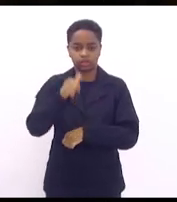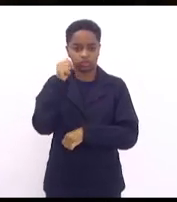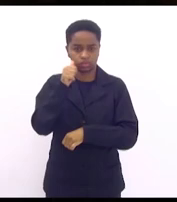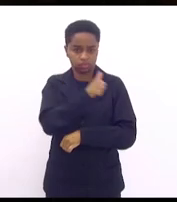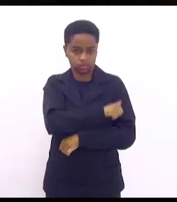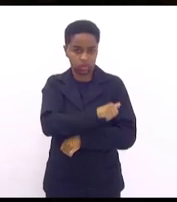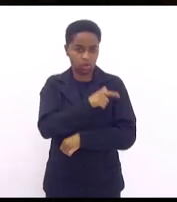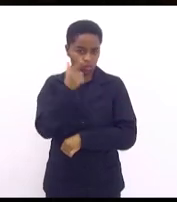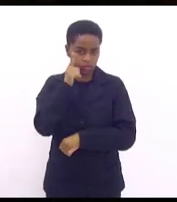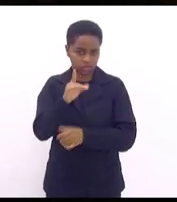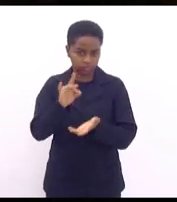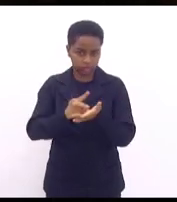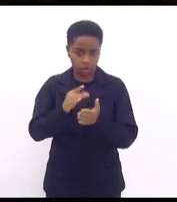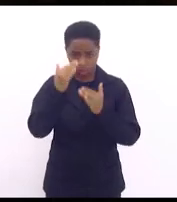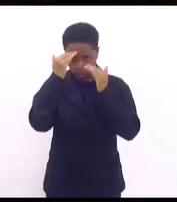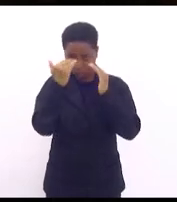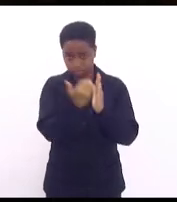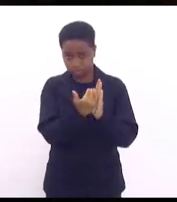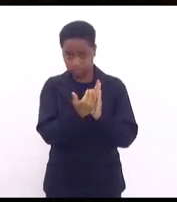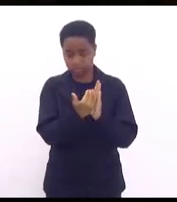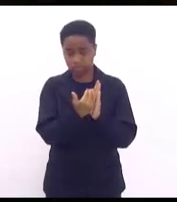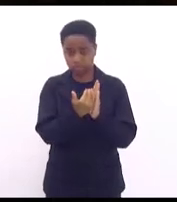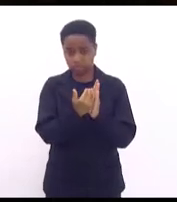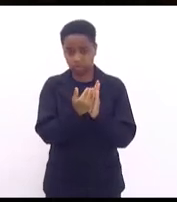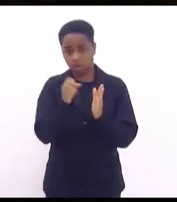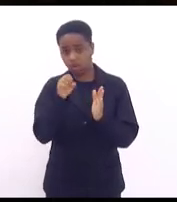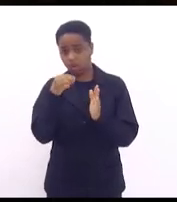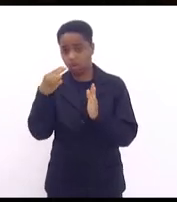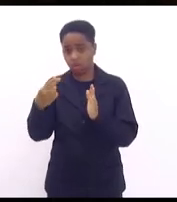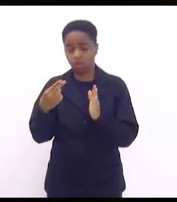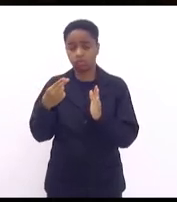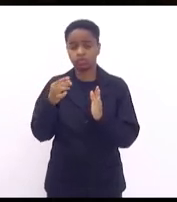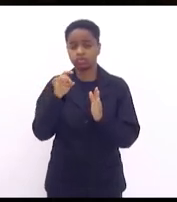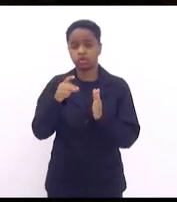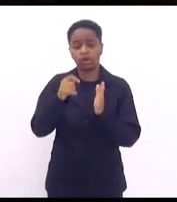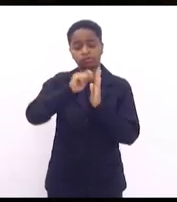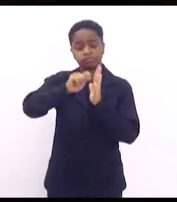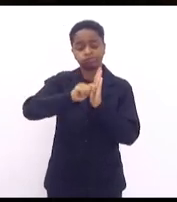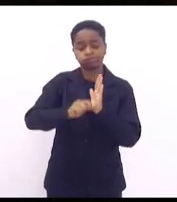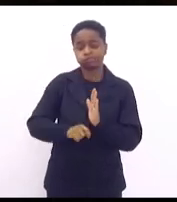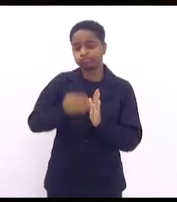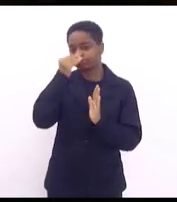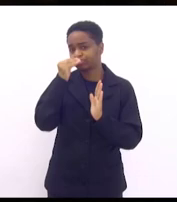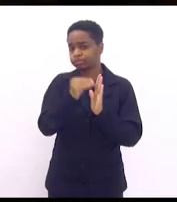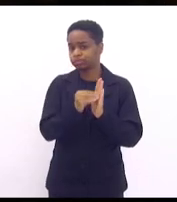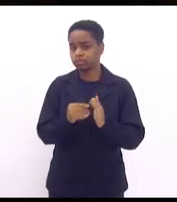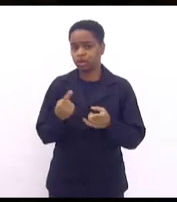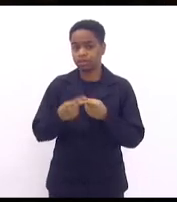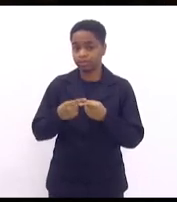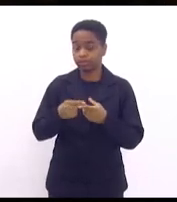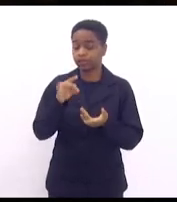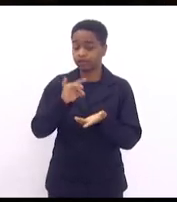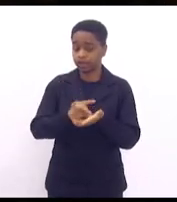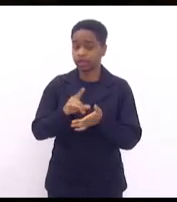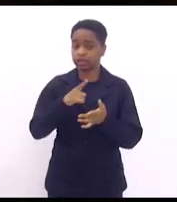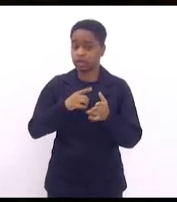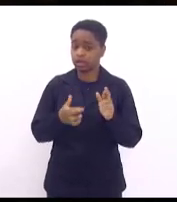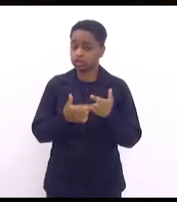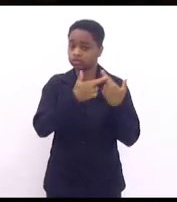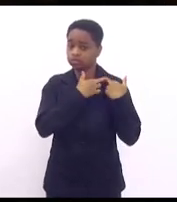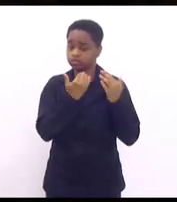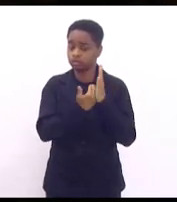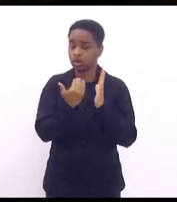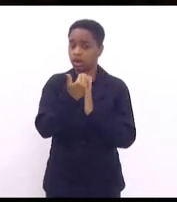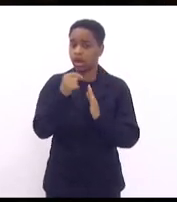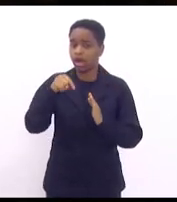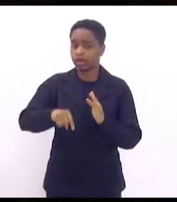governo? Será que não serão mais letras frias no papel? Esse é o tamanho da responsabilidade dessa